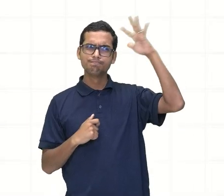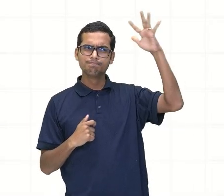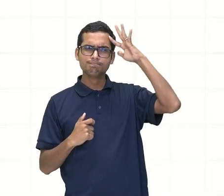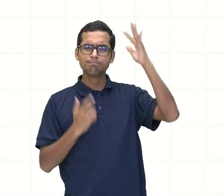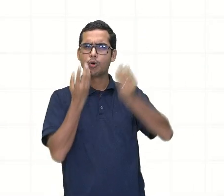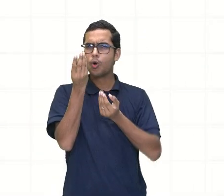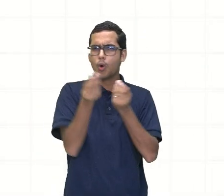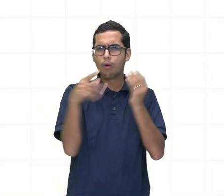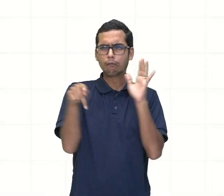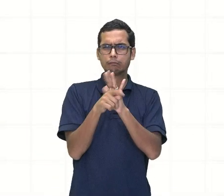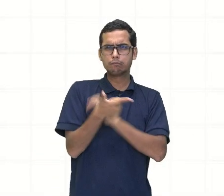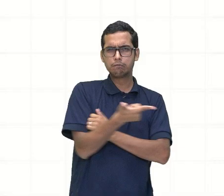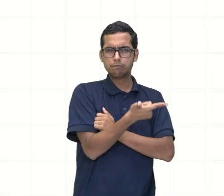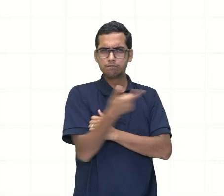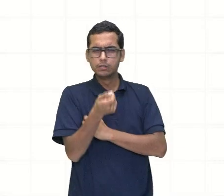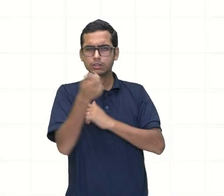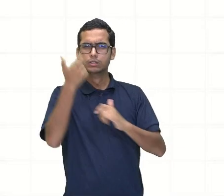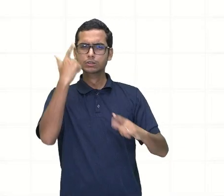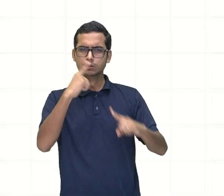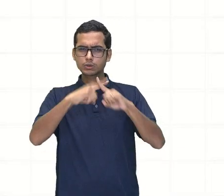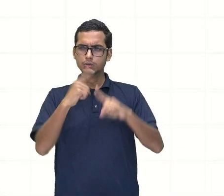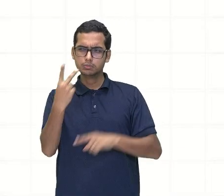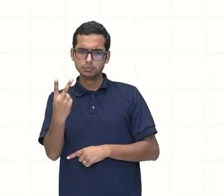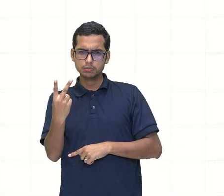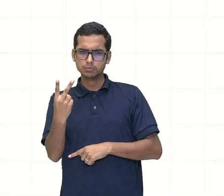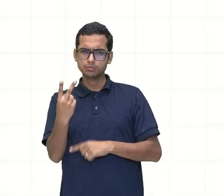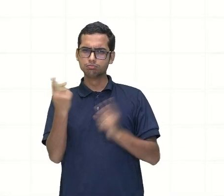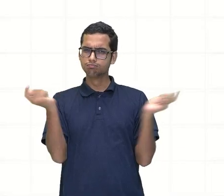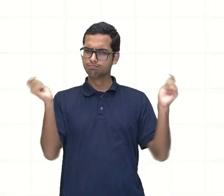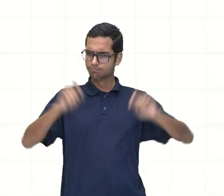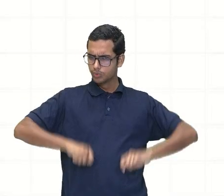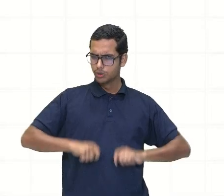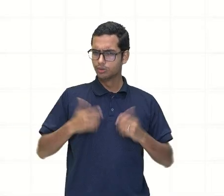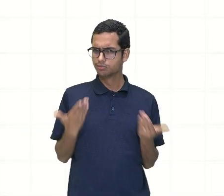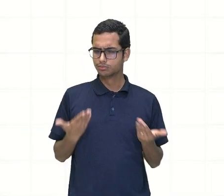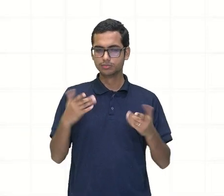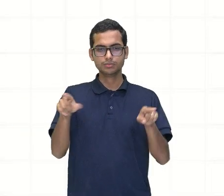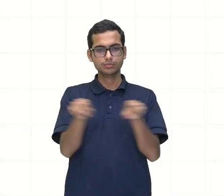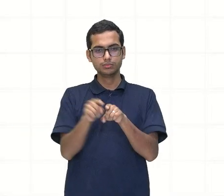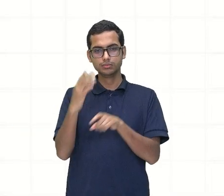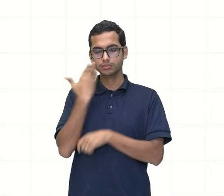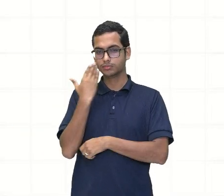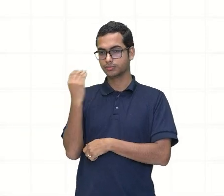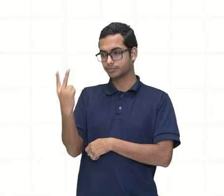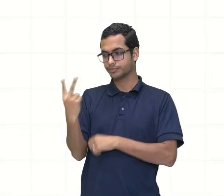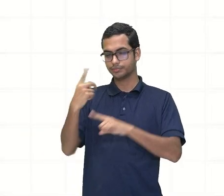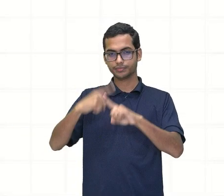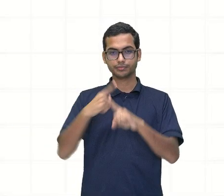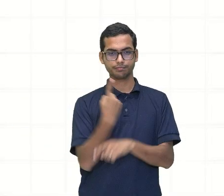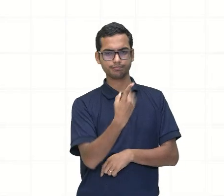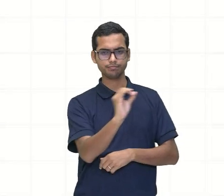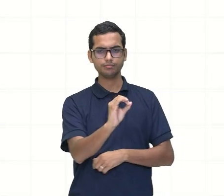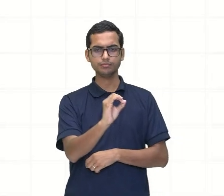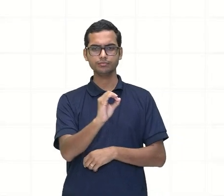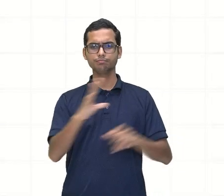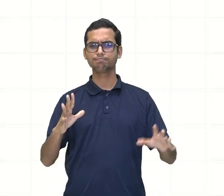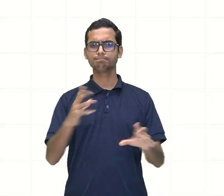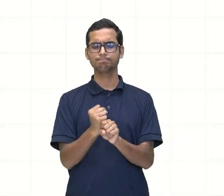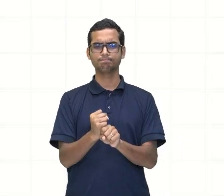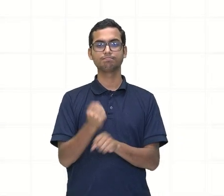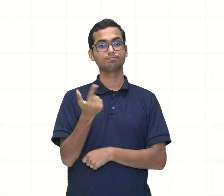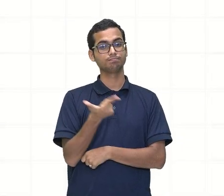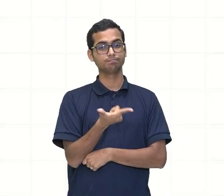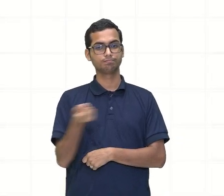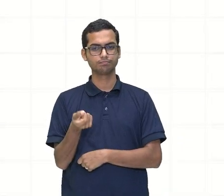20 seria um múltiplo de 2? Ah, porque se eu fizer 2 vezes 10, vai ser